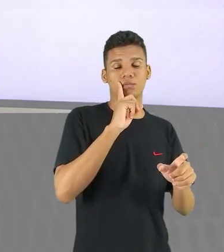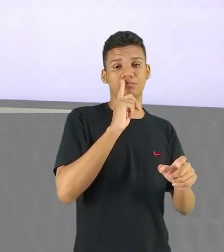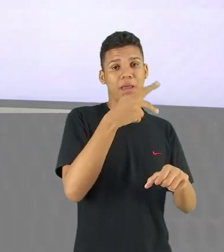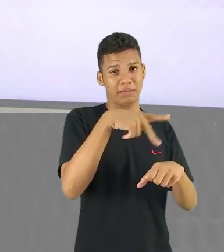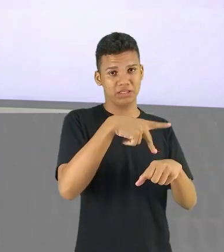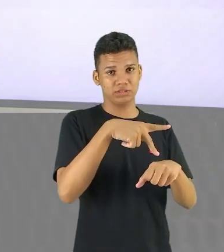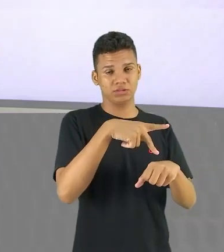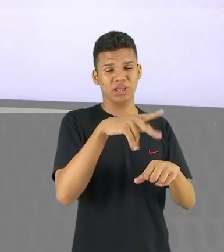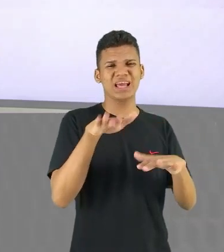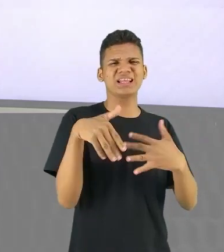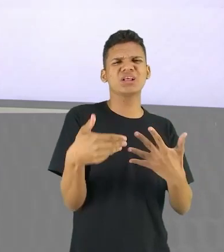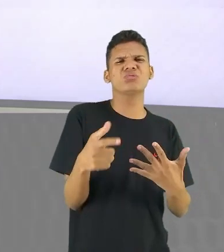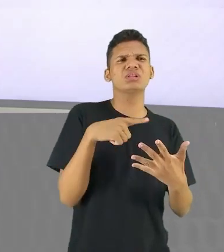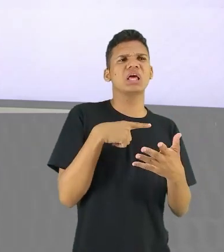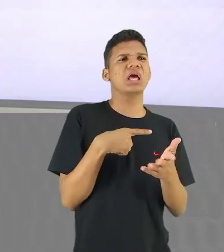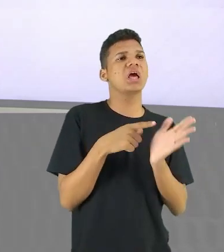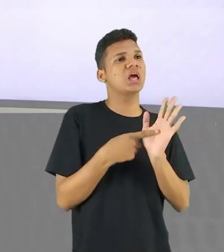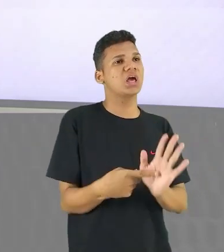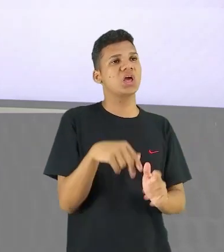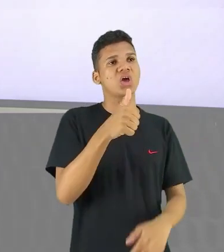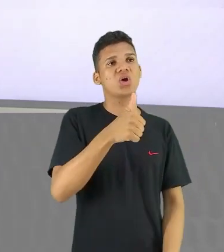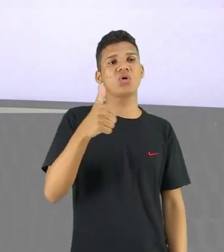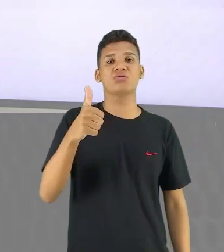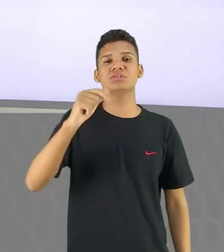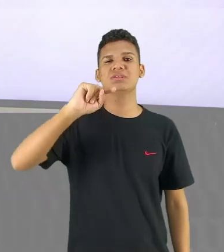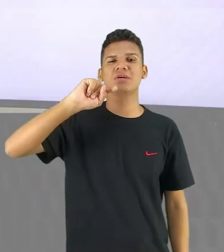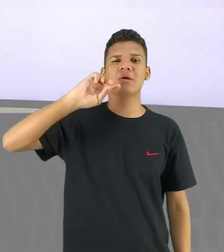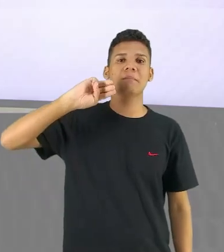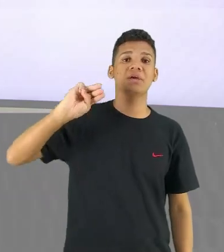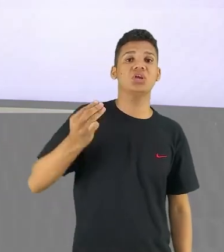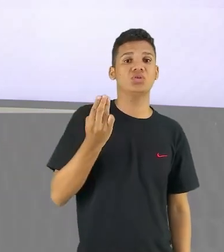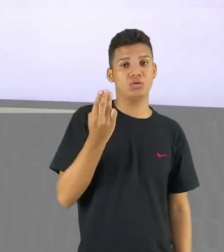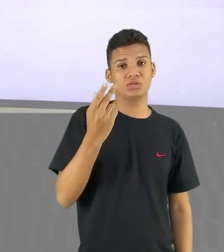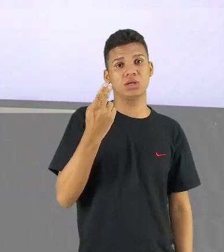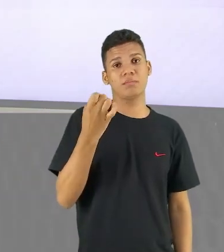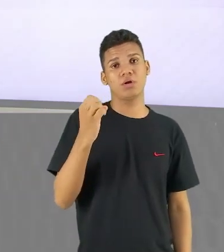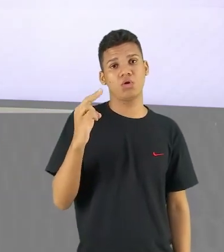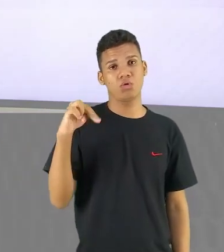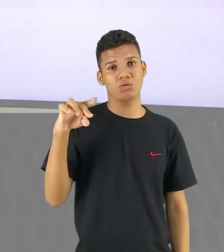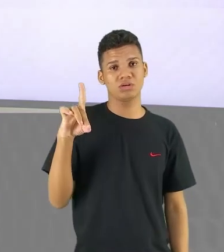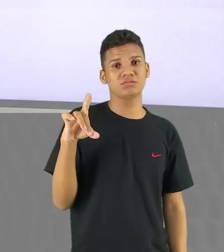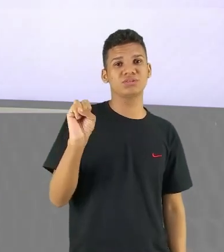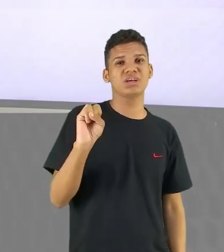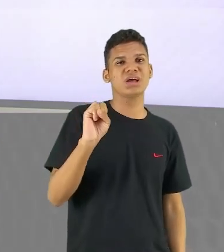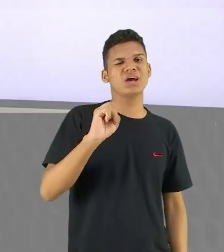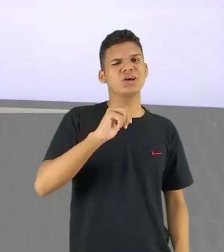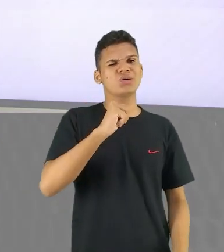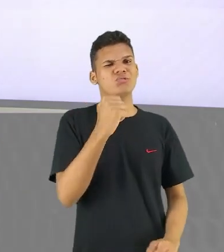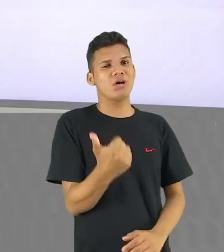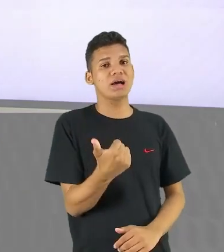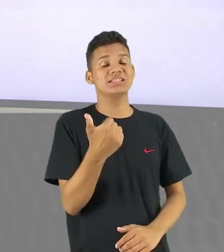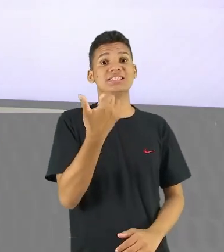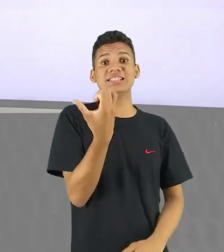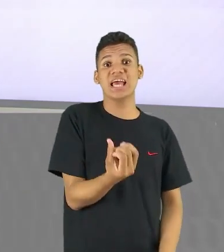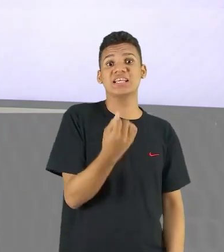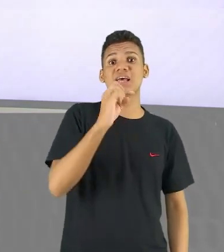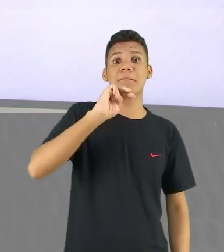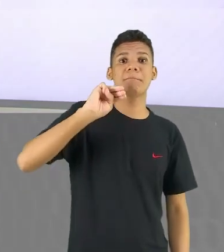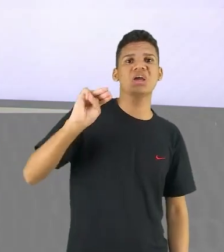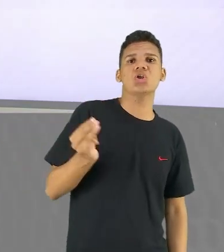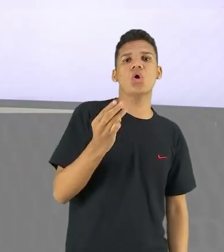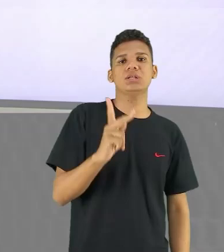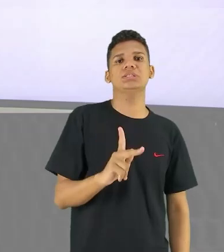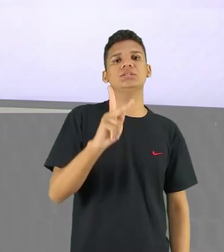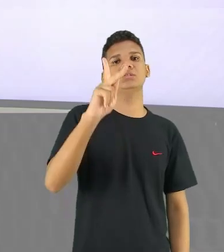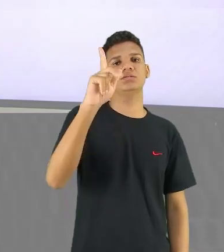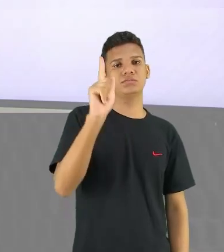Isso equivale a 11 milhões de pounds, quer dizer, quase 6 milhões de